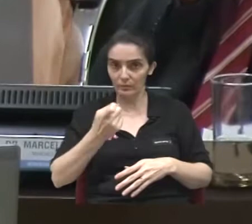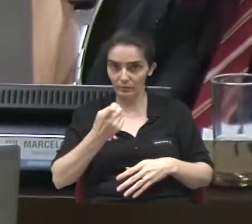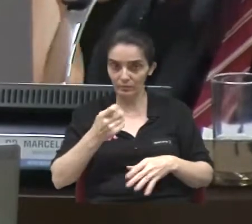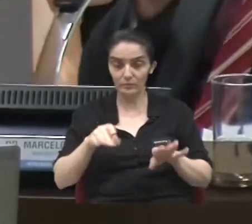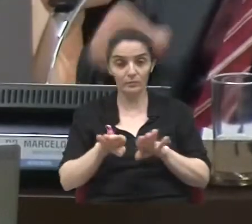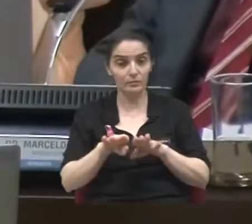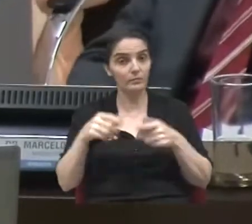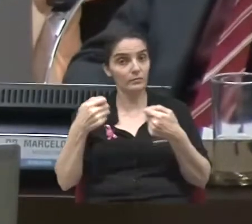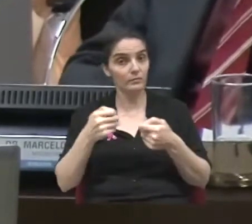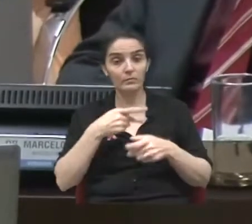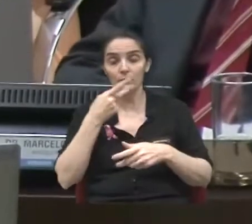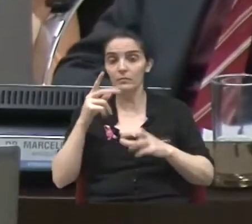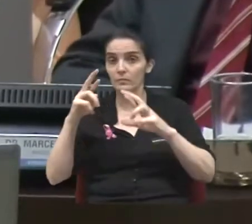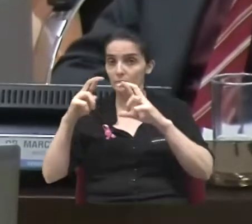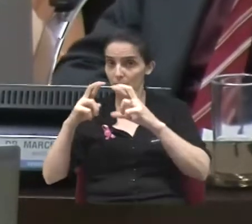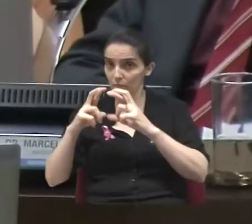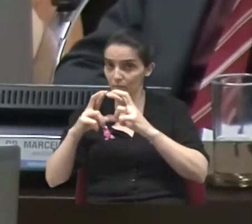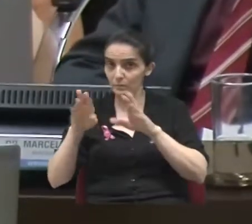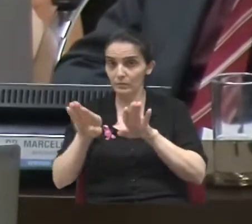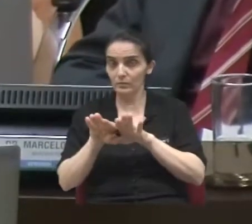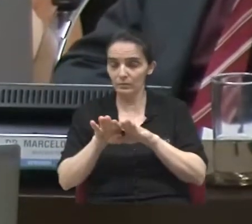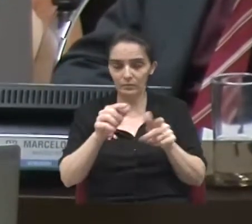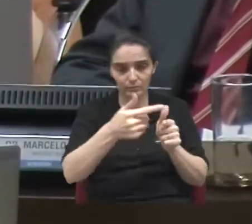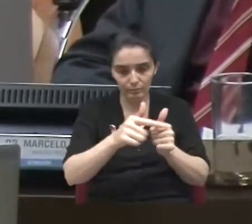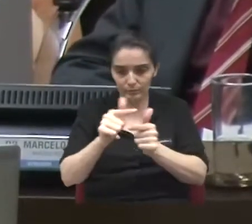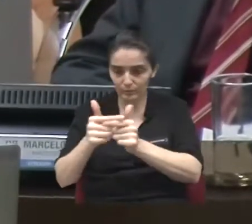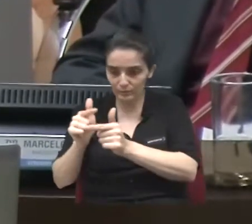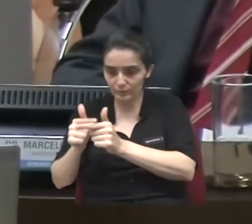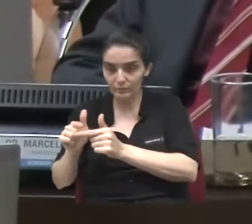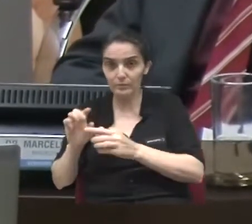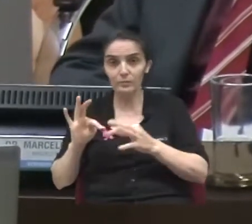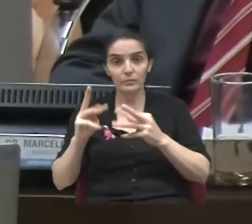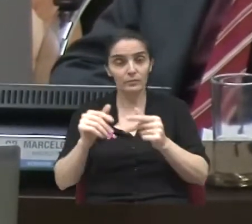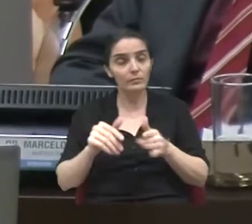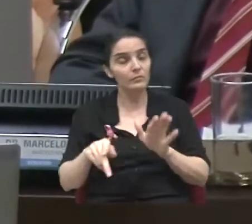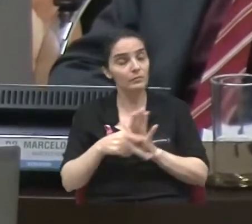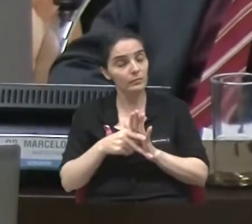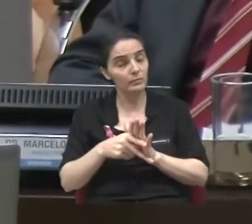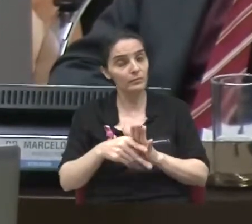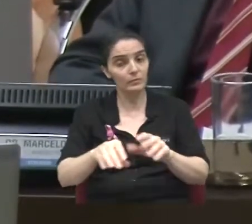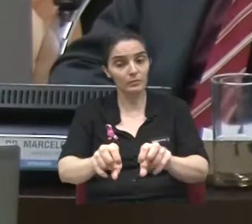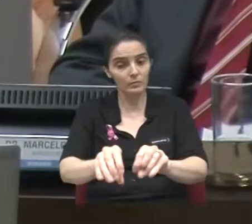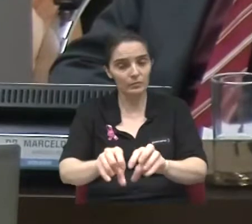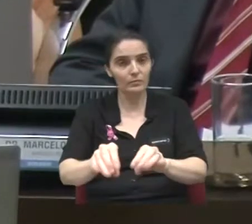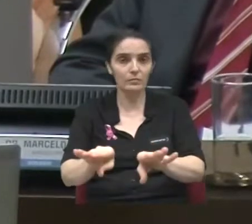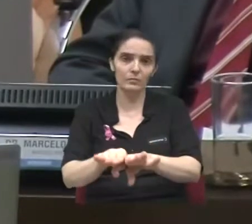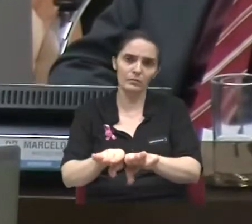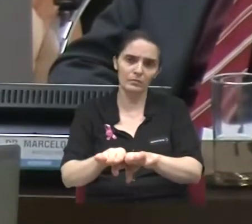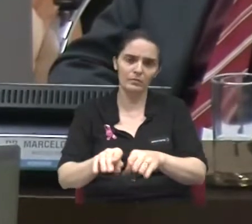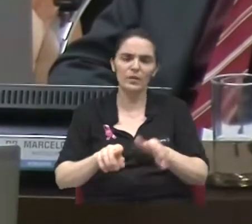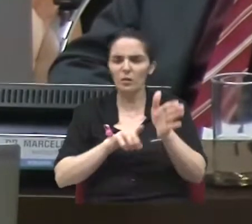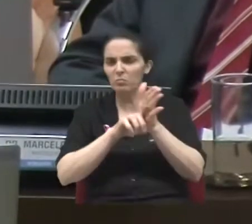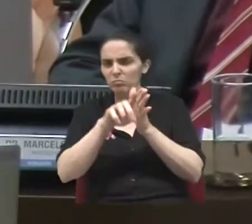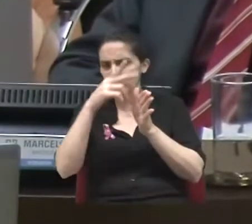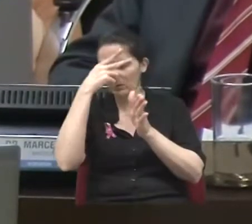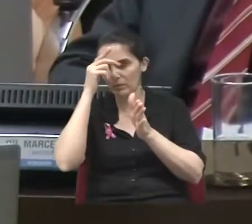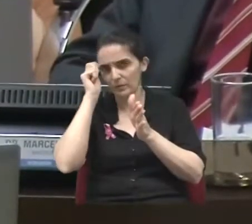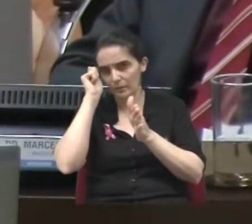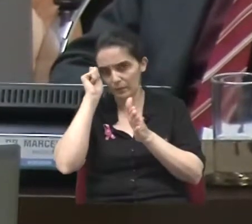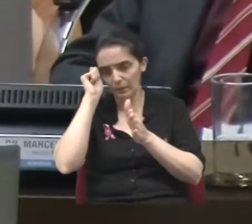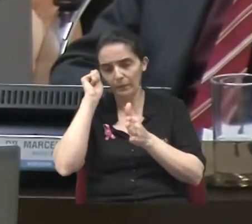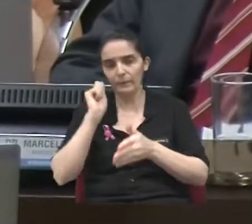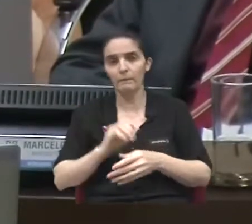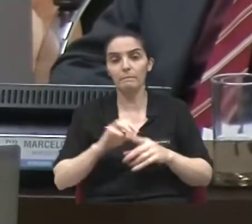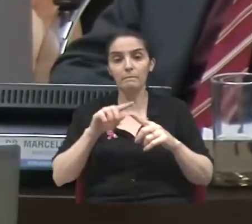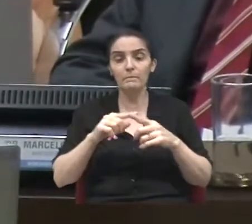nessa coleta e a gente tem que falar do processo de educação para a nossa população. Então, fiz algumas perguntas nesse requerimento, mas com um grande intuito.